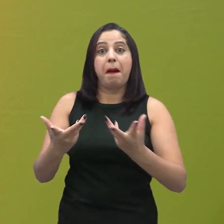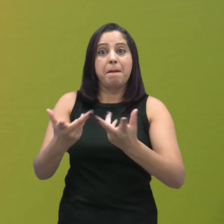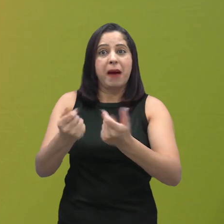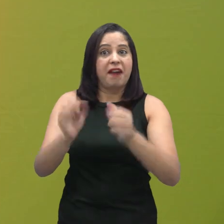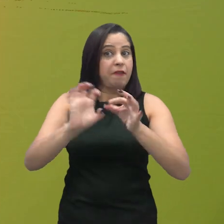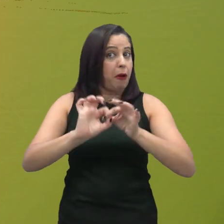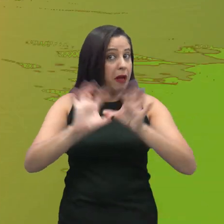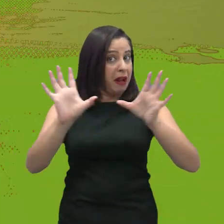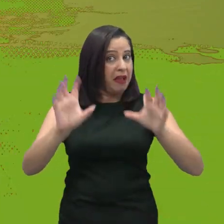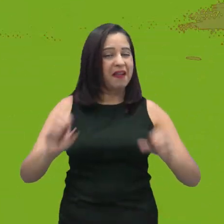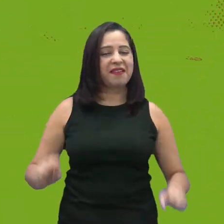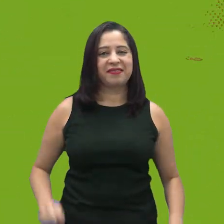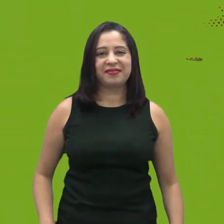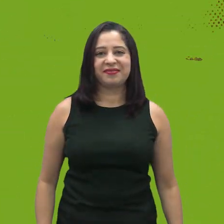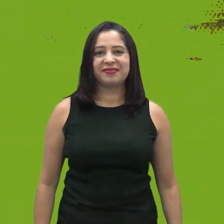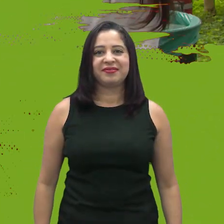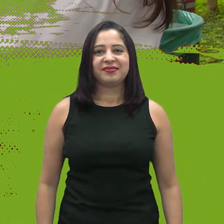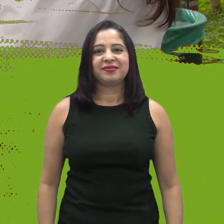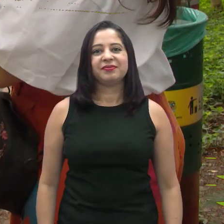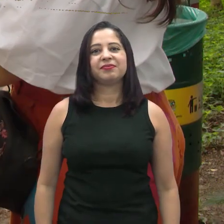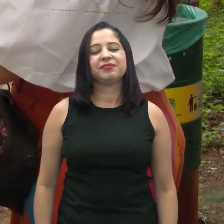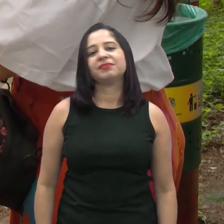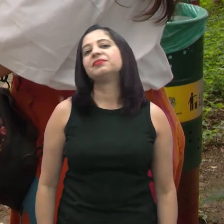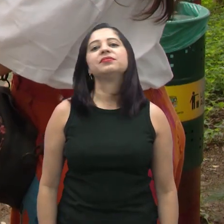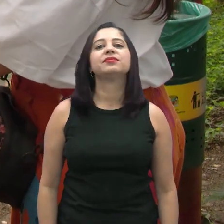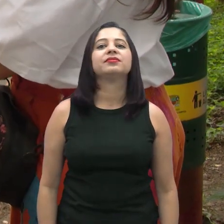quem passa pelo local. Olha só.